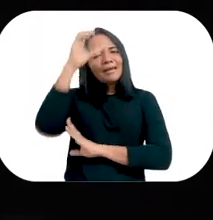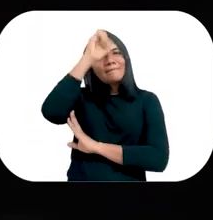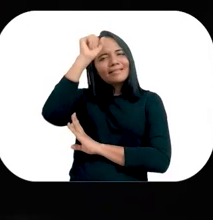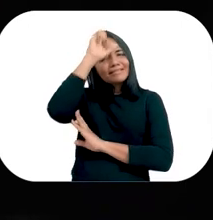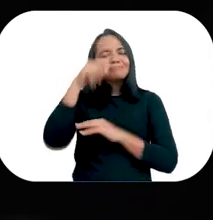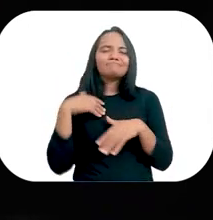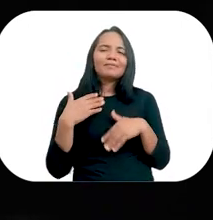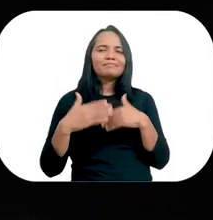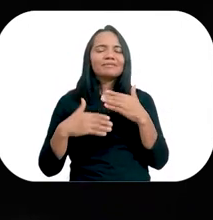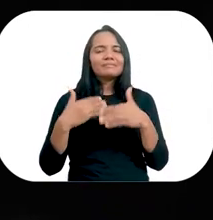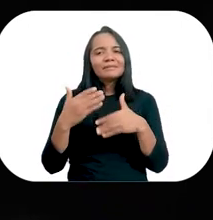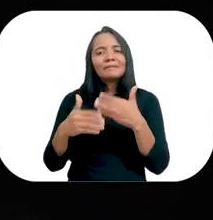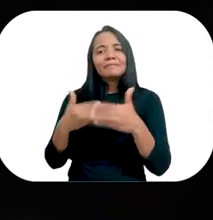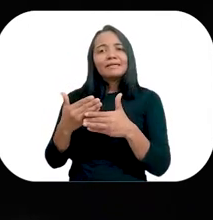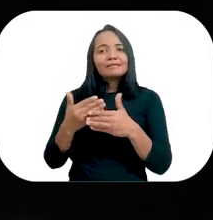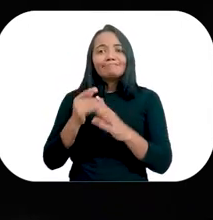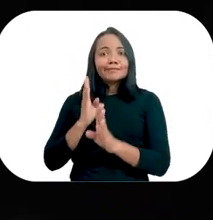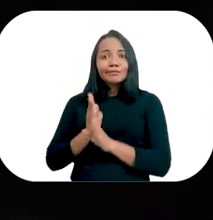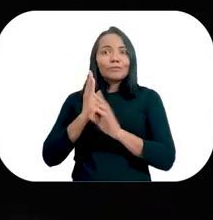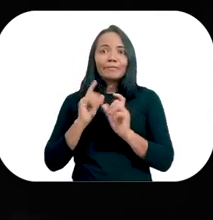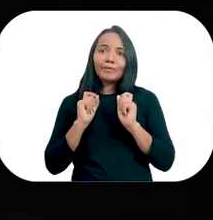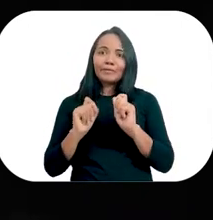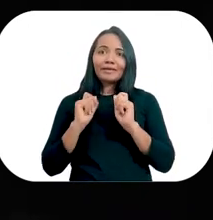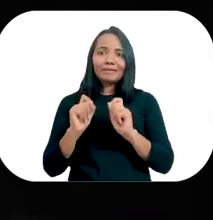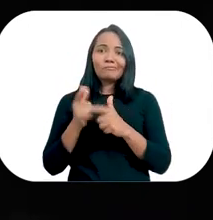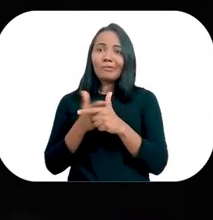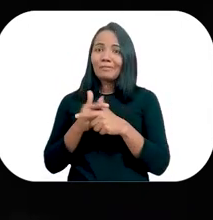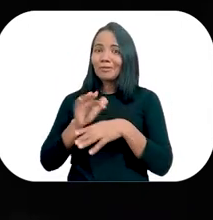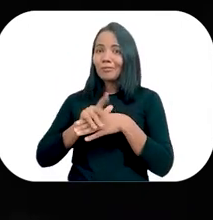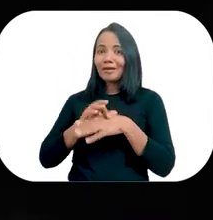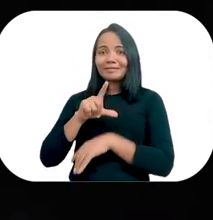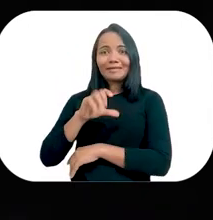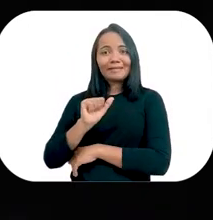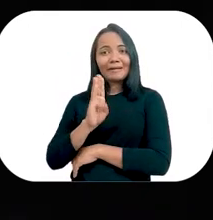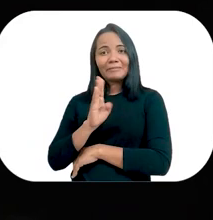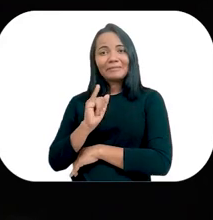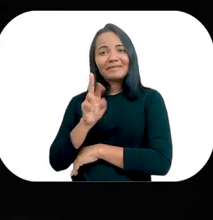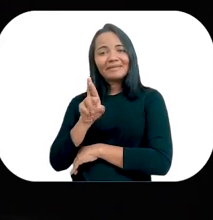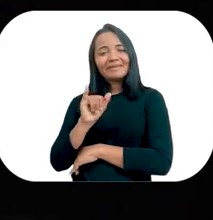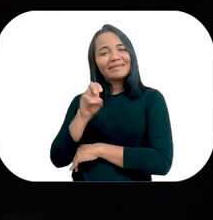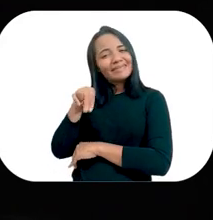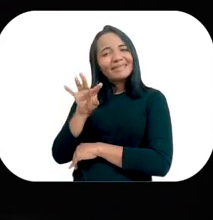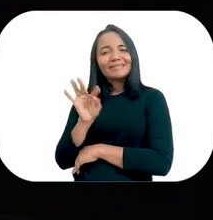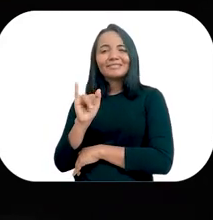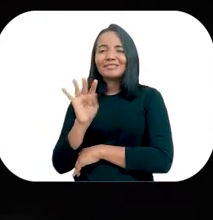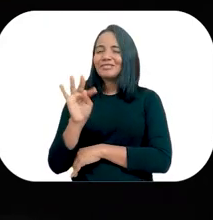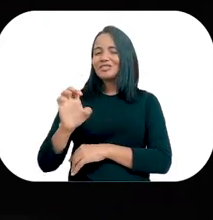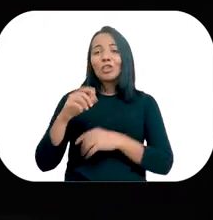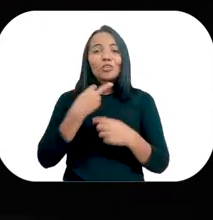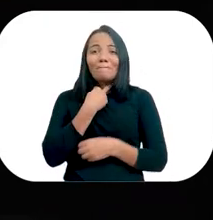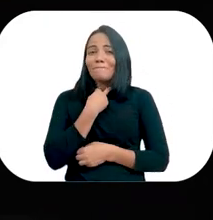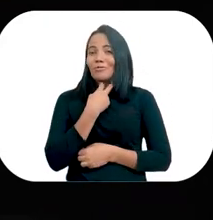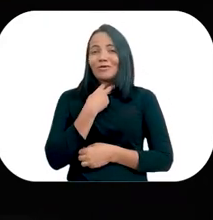E logo nessa de aprender a tocar flauta, eu descobri que eu tinha um problema, que eu tinha labirintite, eu não podia soprar. E aí eu tive que aprender outro